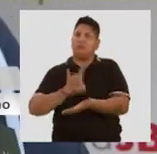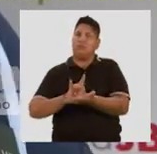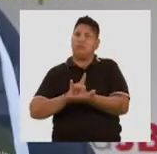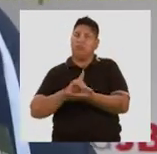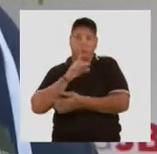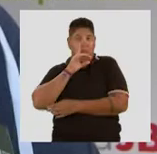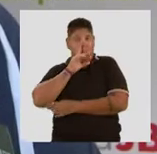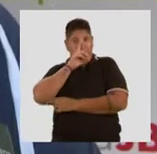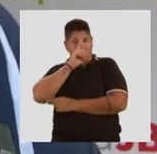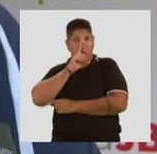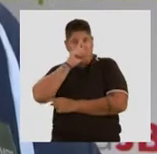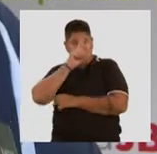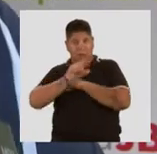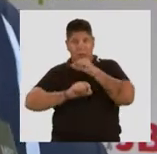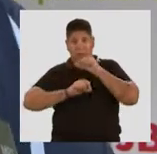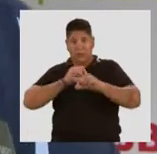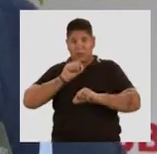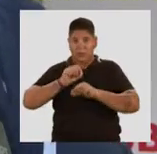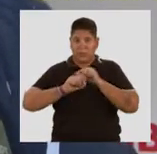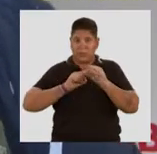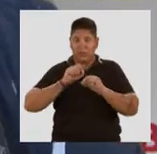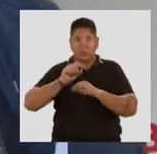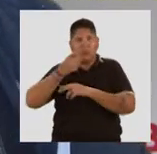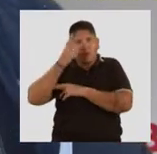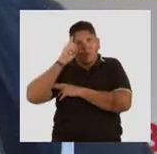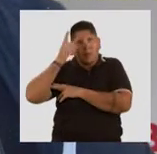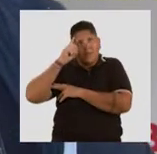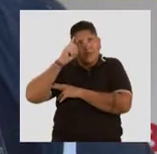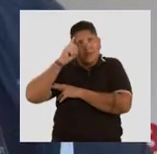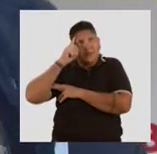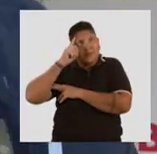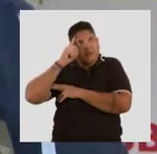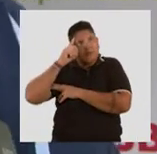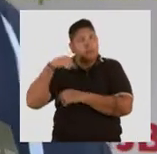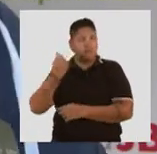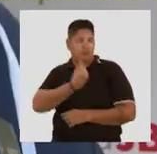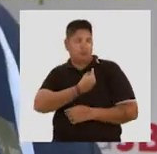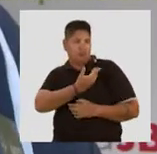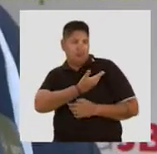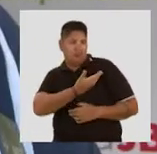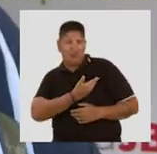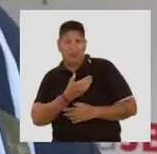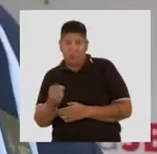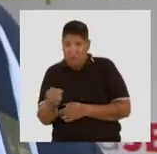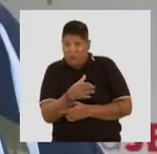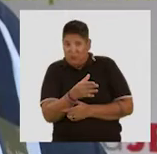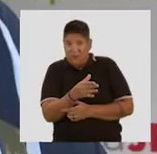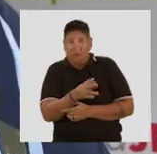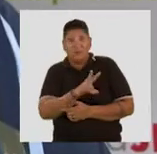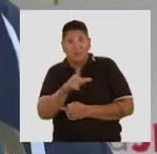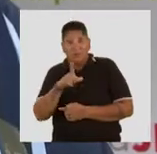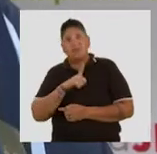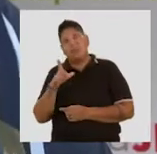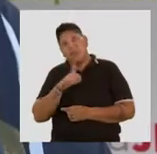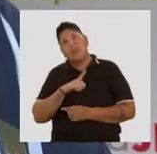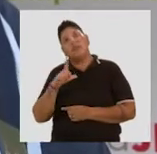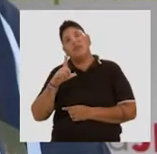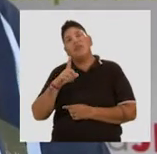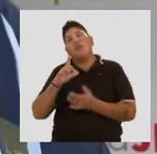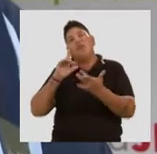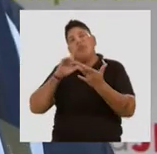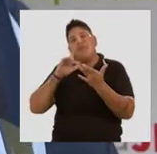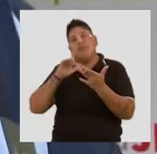reais de risco que no dia a dia os novos colegas procuradores